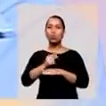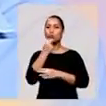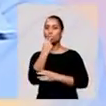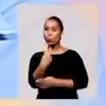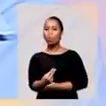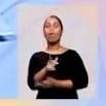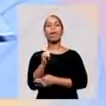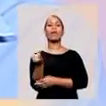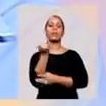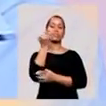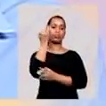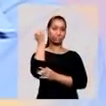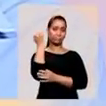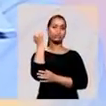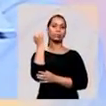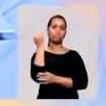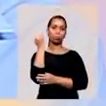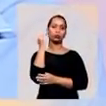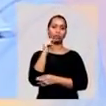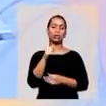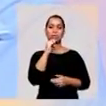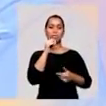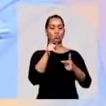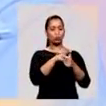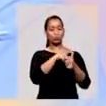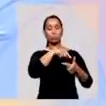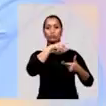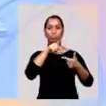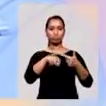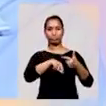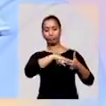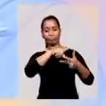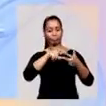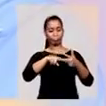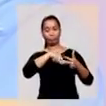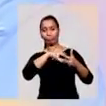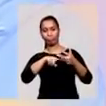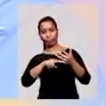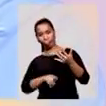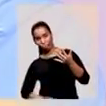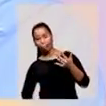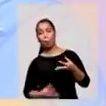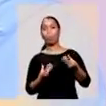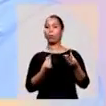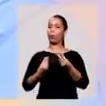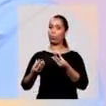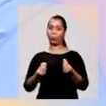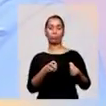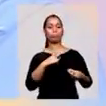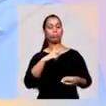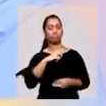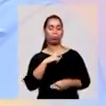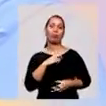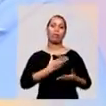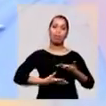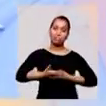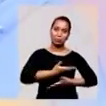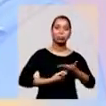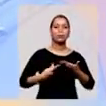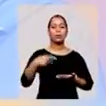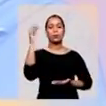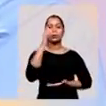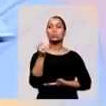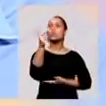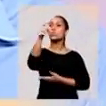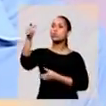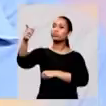hoje. E eu diria que é um diferencial ter o segundo, o terceiro, né, quantos idiomas mais. E muitas vezes esse relacionamento que o